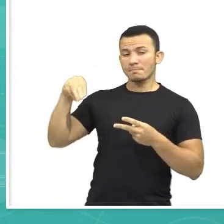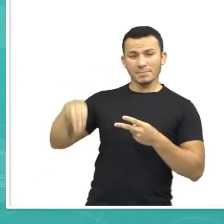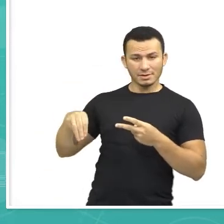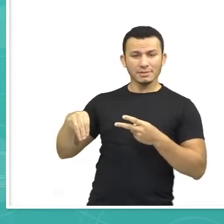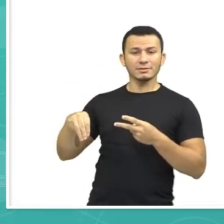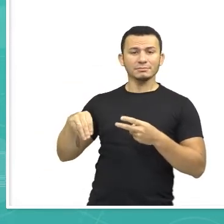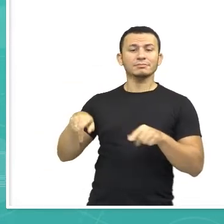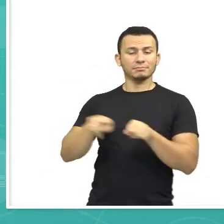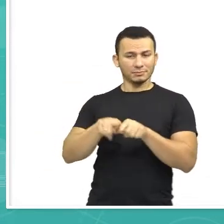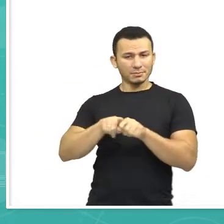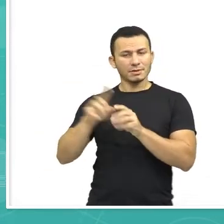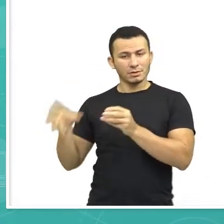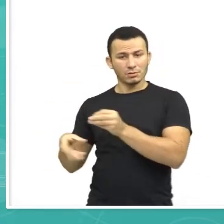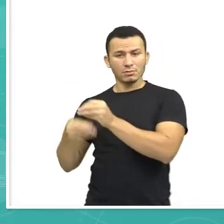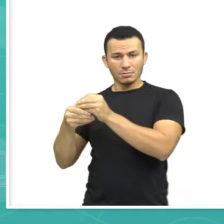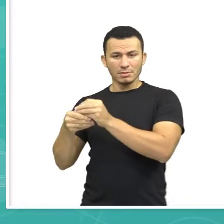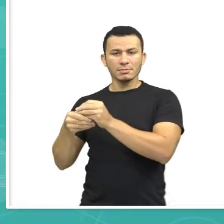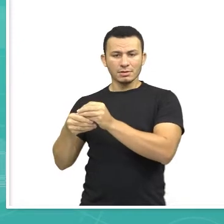também ali